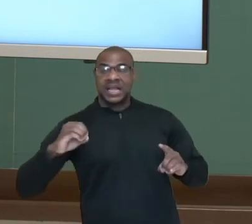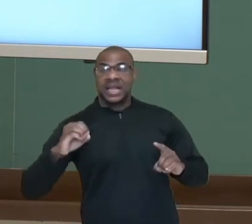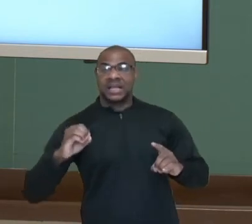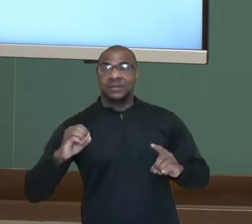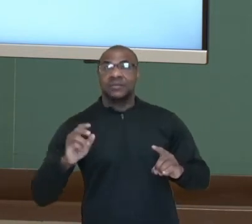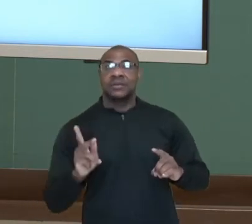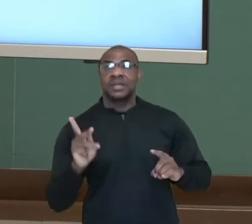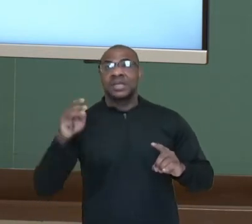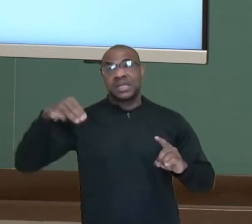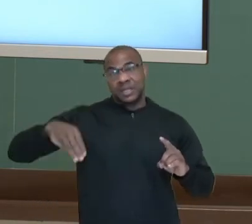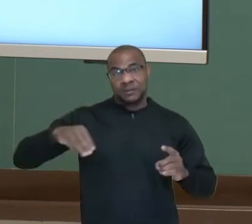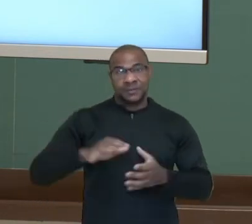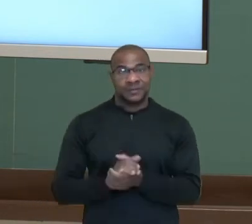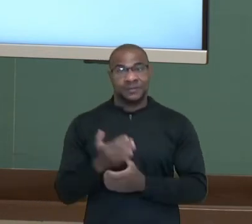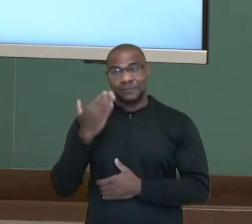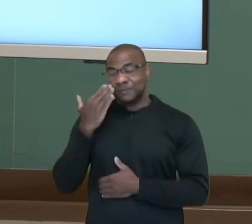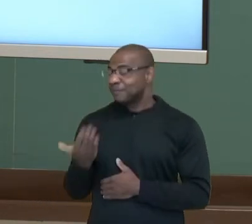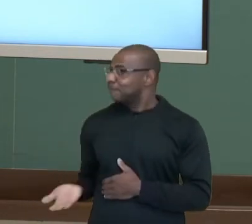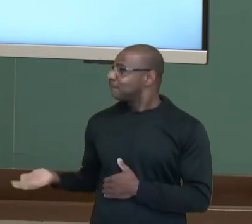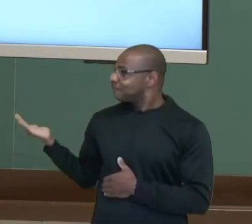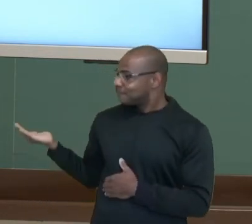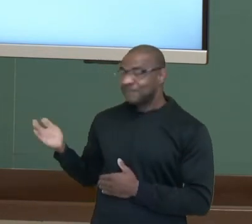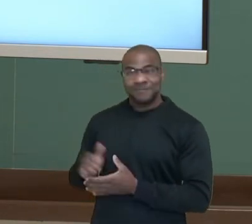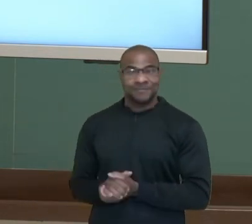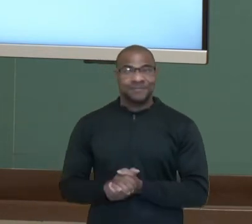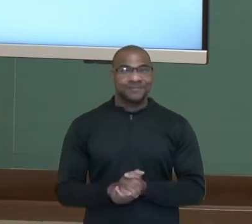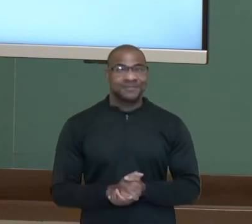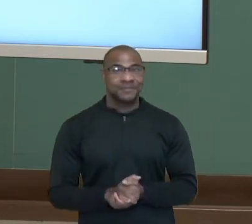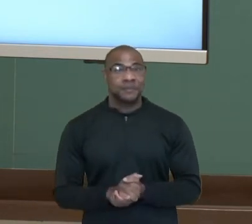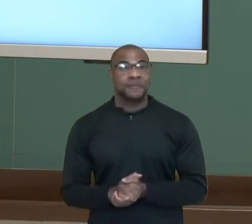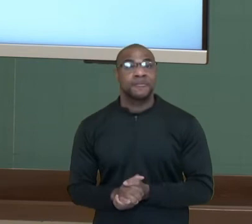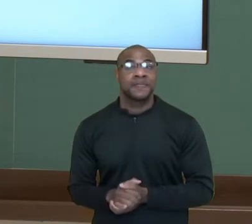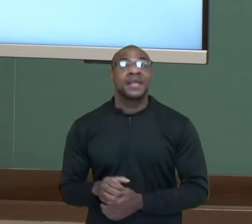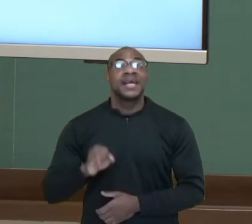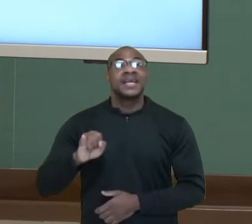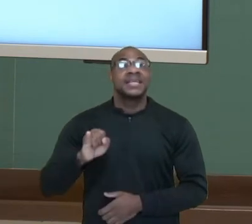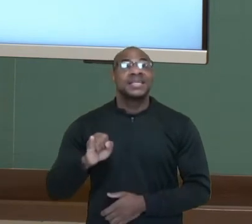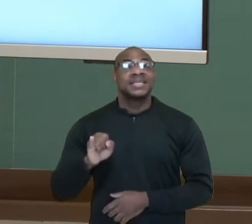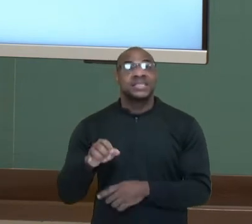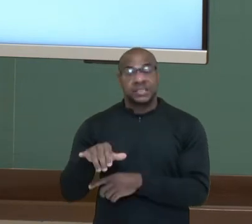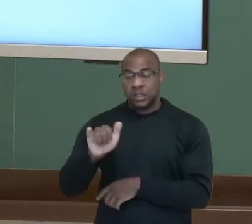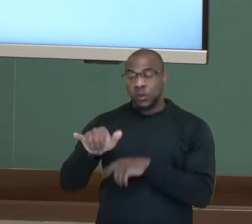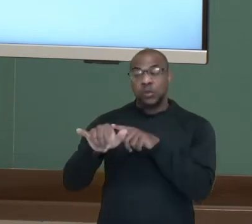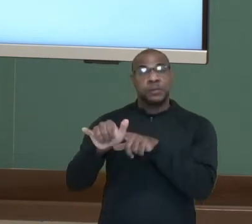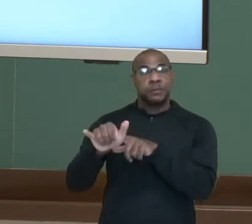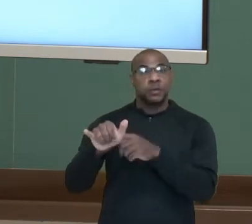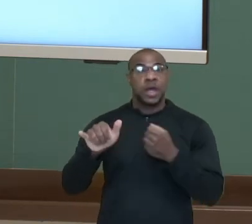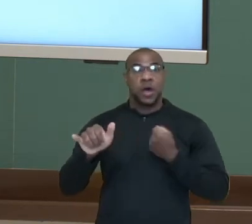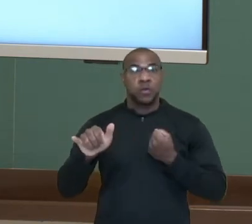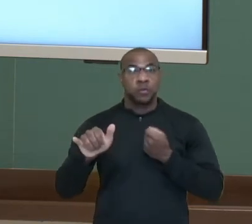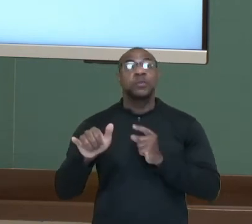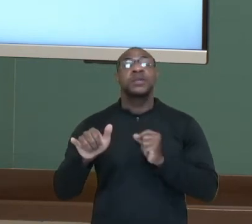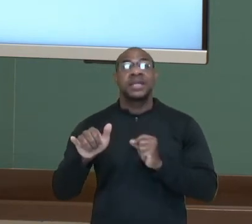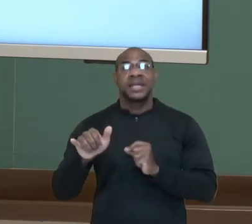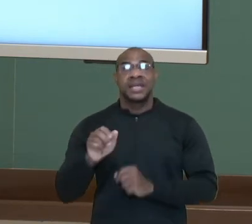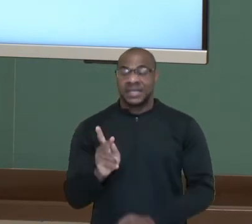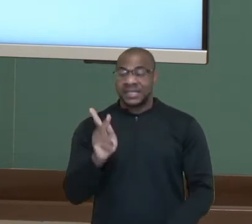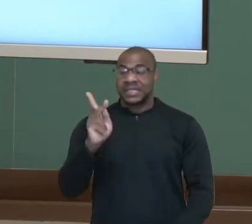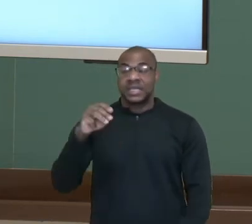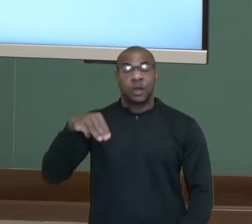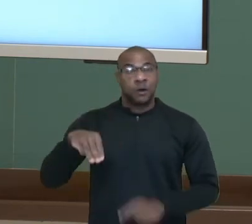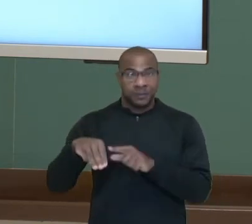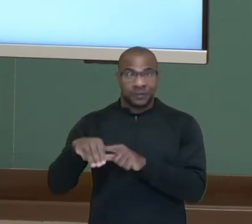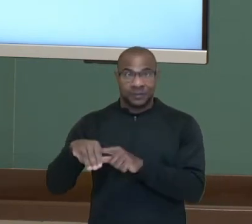velocidade ele manteve em 100 km por hora, certo? Se o Y representa o número de quilômetros, que você já percebeu que está